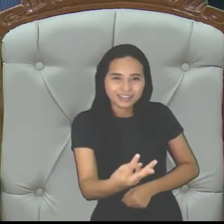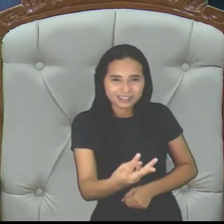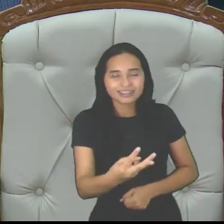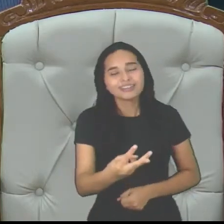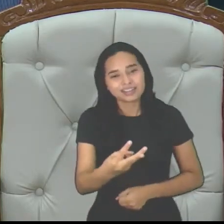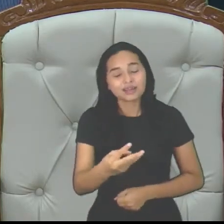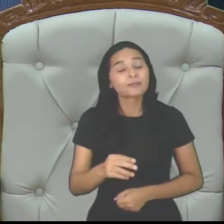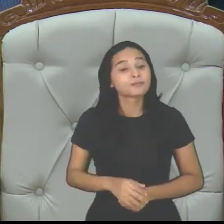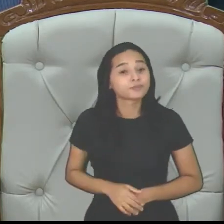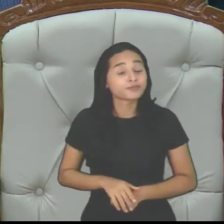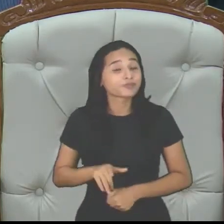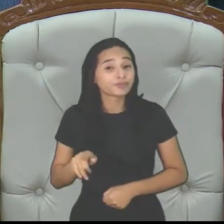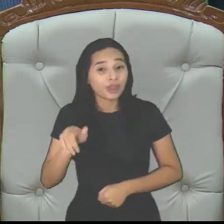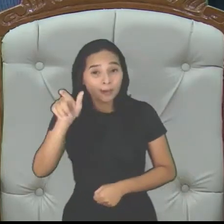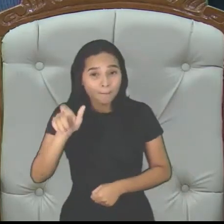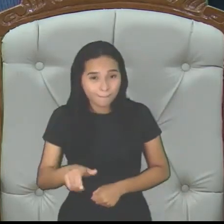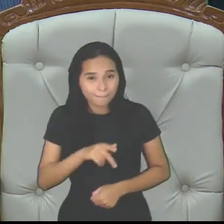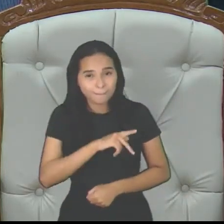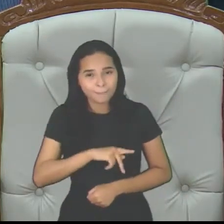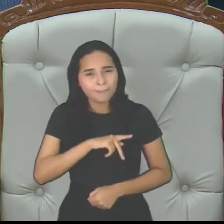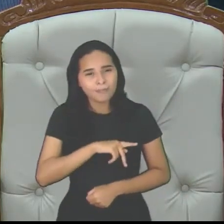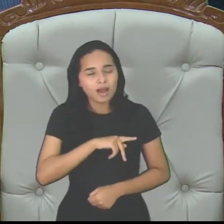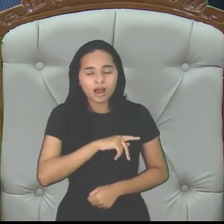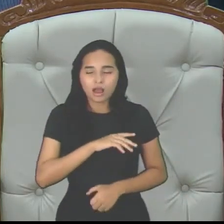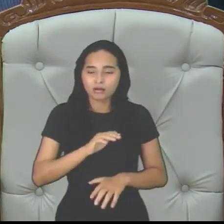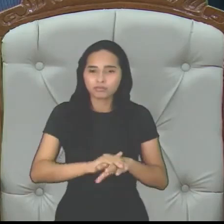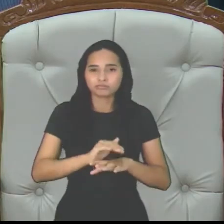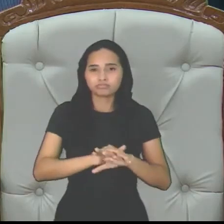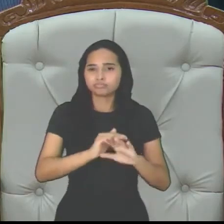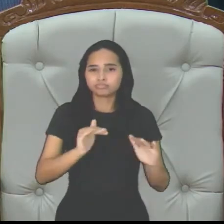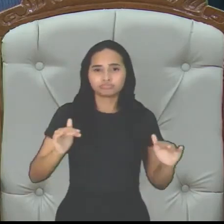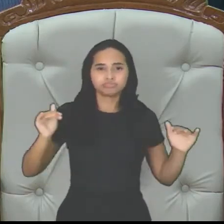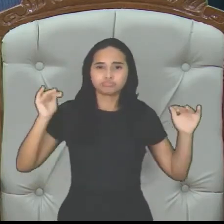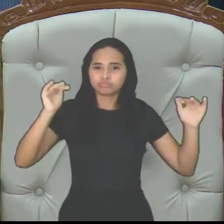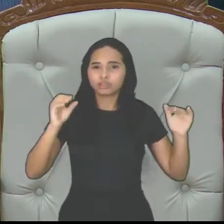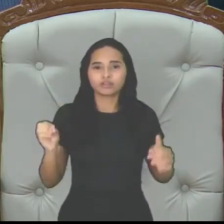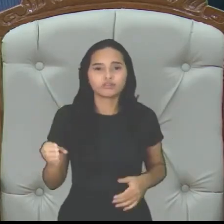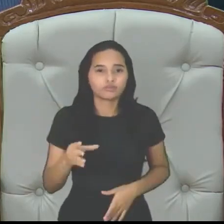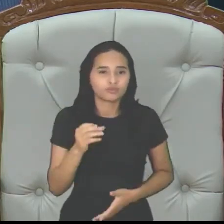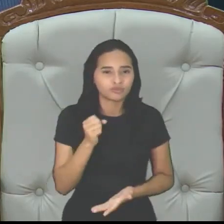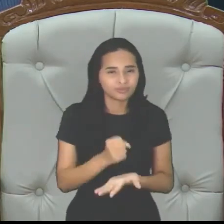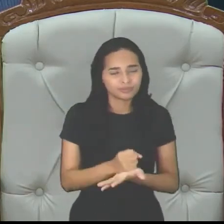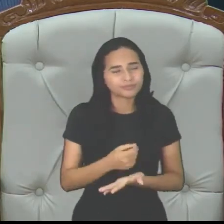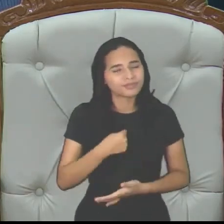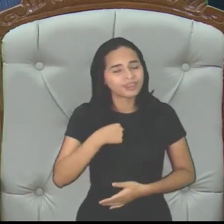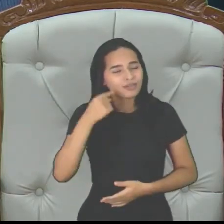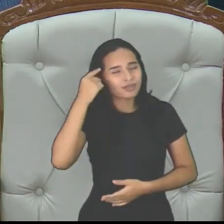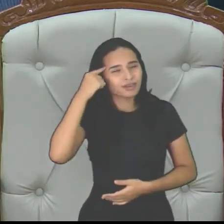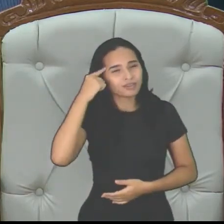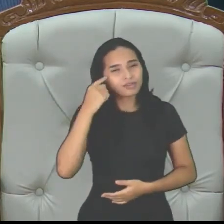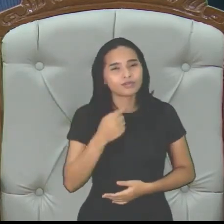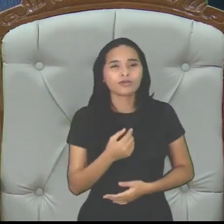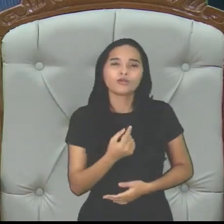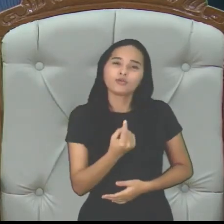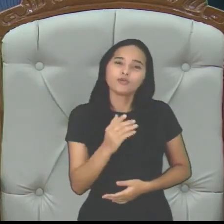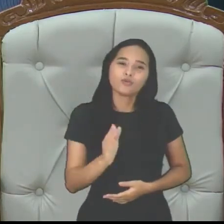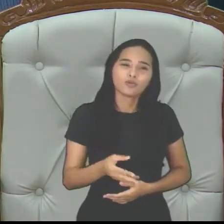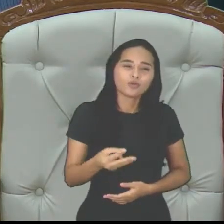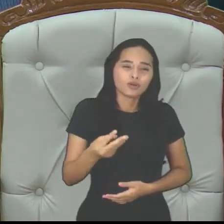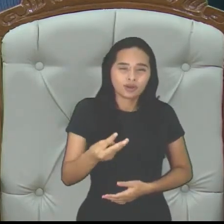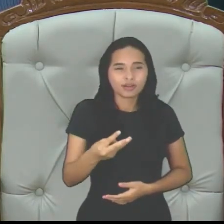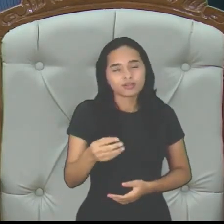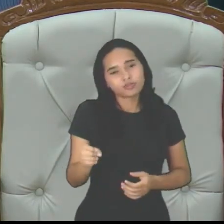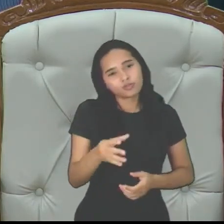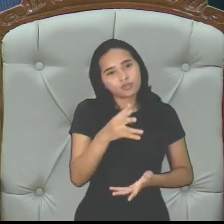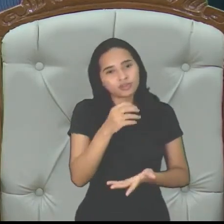o grande autor do Novo Testamento. Creio que um terço do Novo Testamento é atribuído